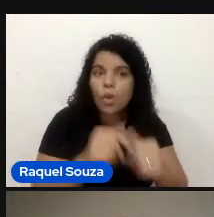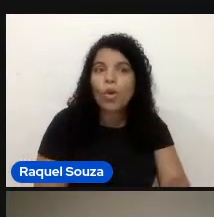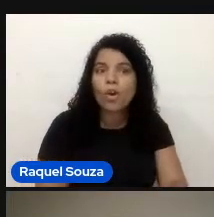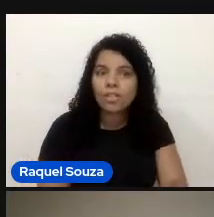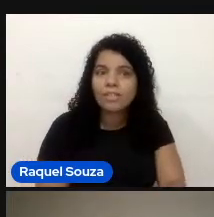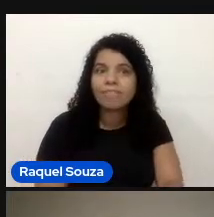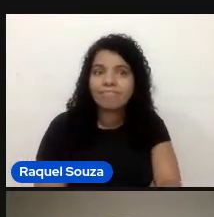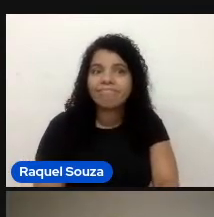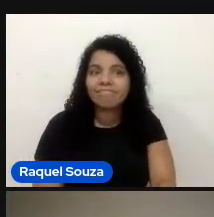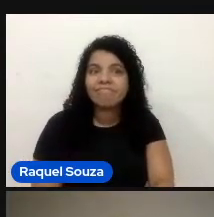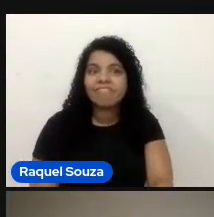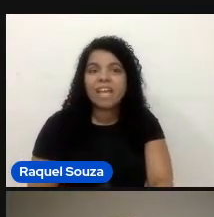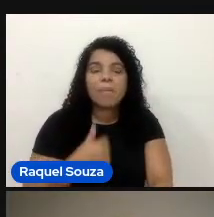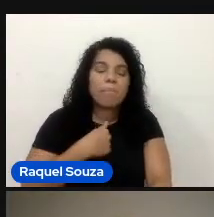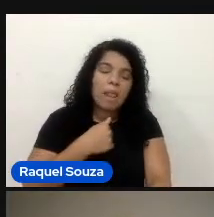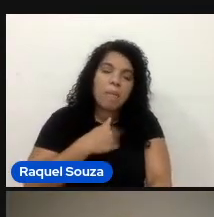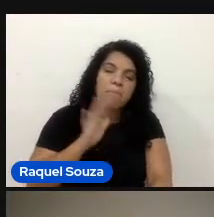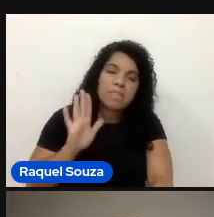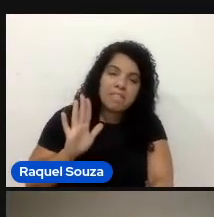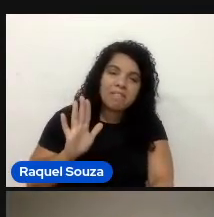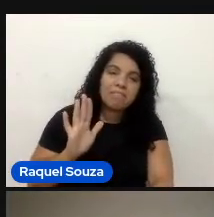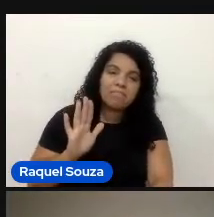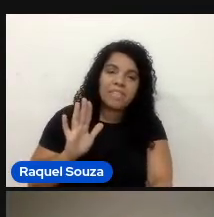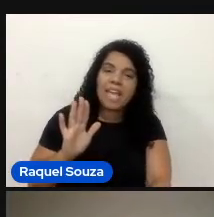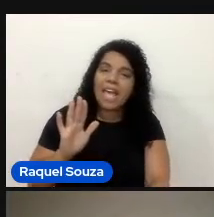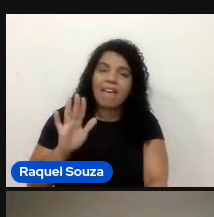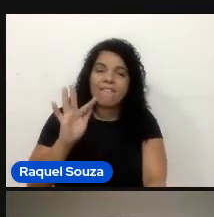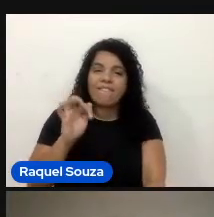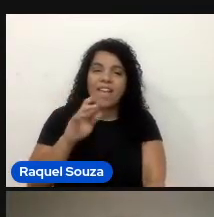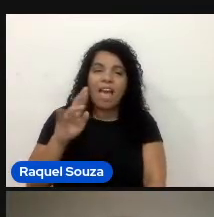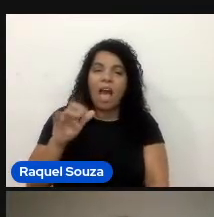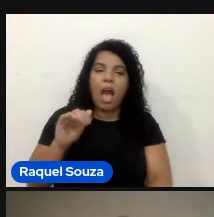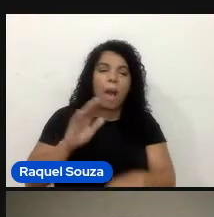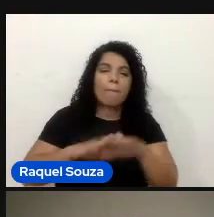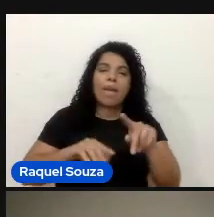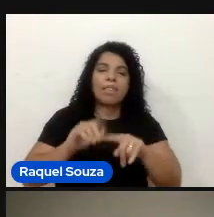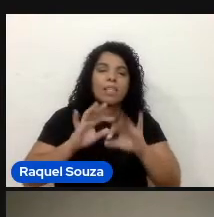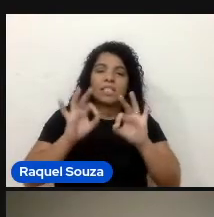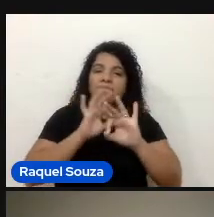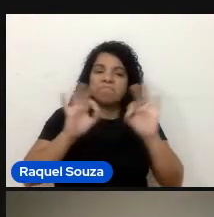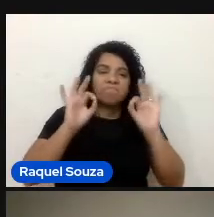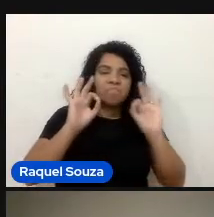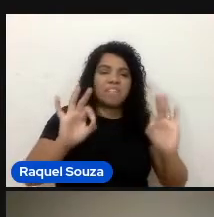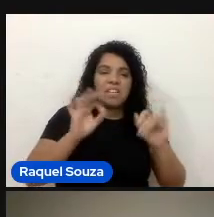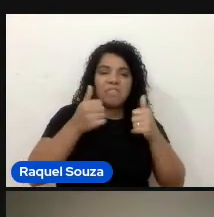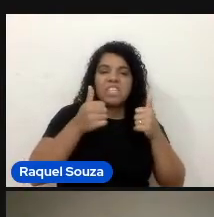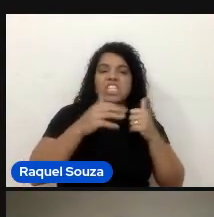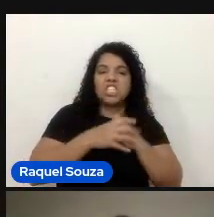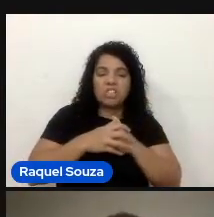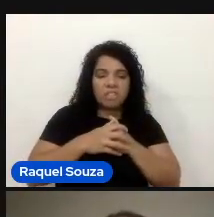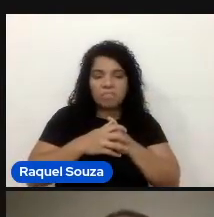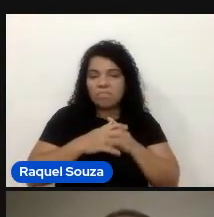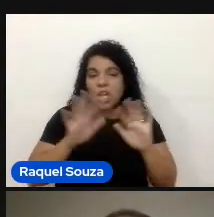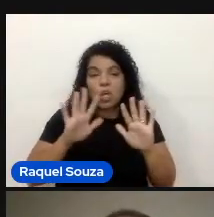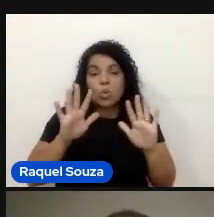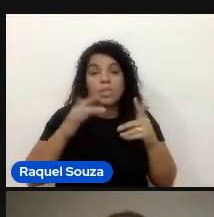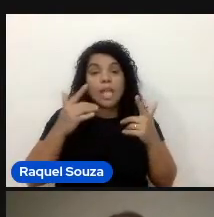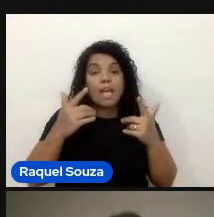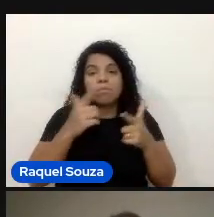Mas, assim, para mim, é a ferramenta definitiva, assim. Não tenho muitas dores de